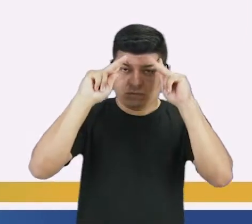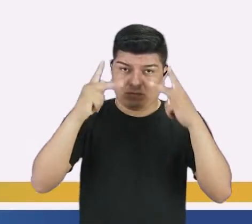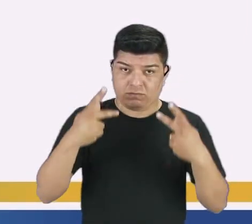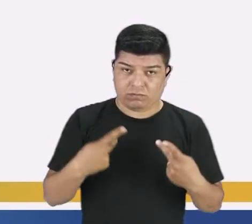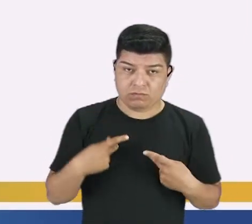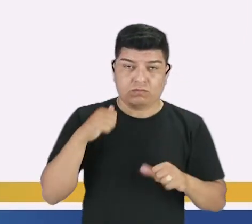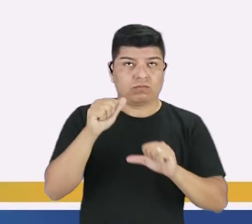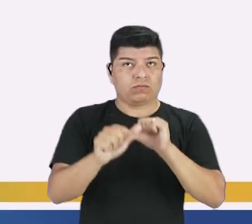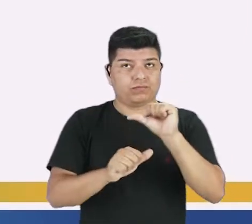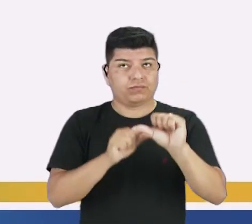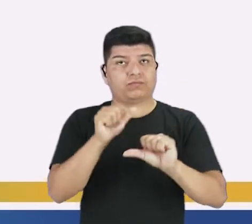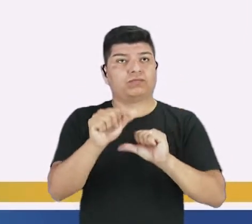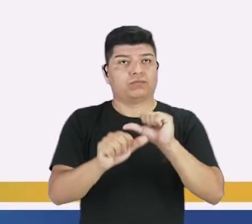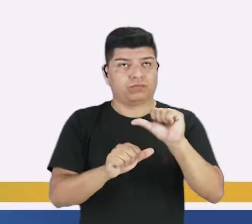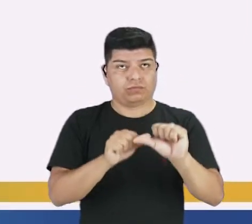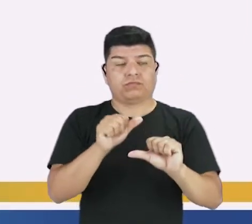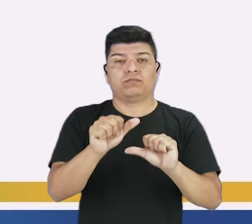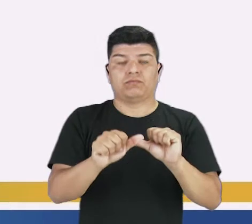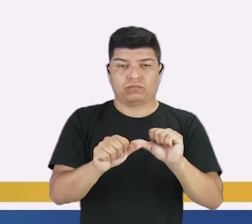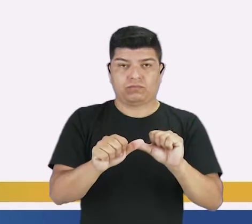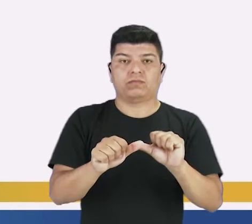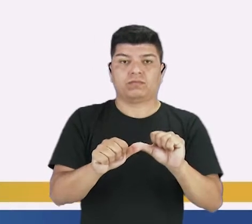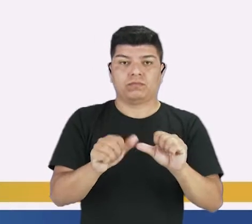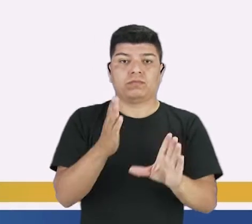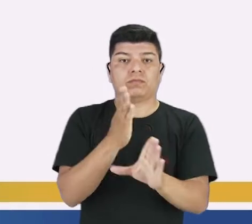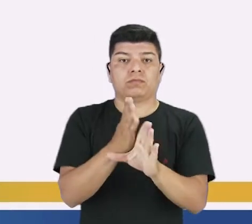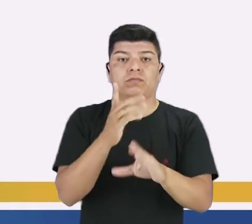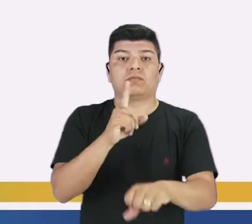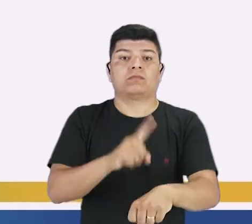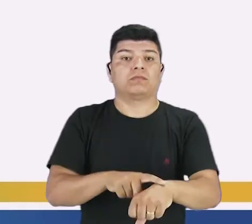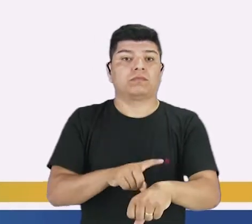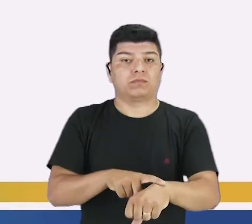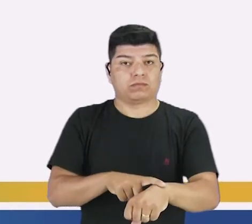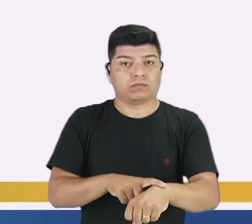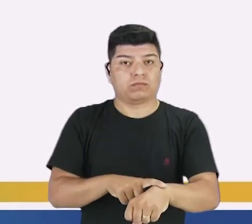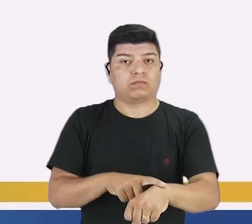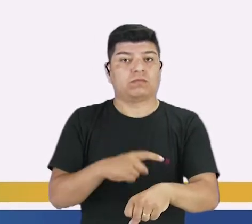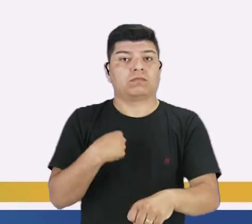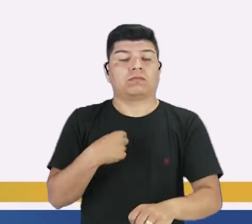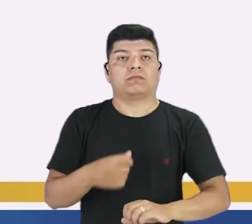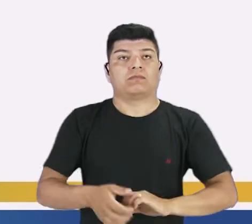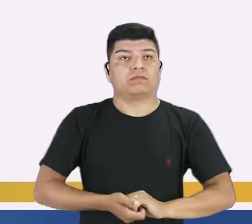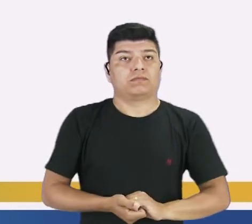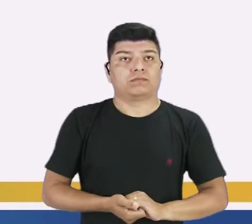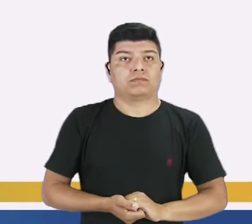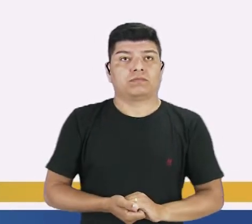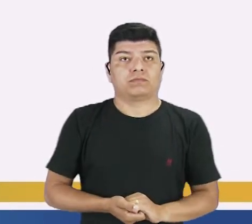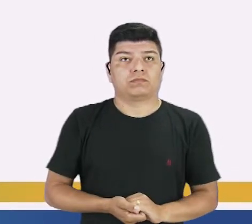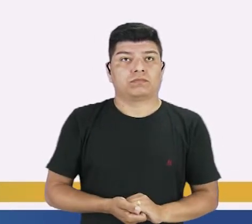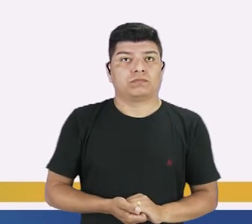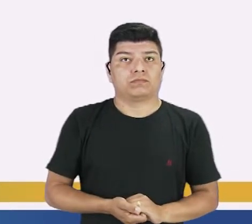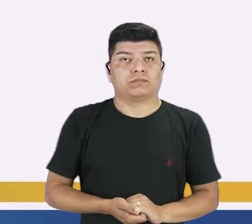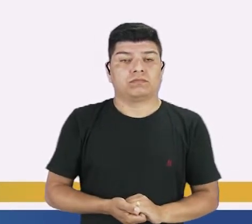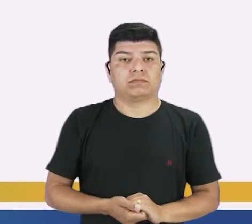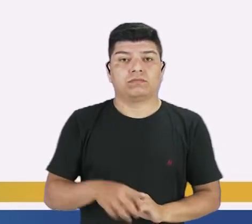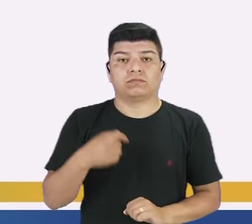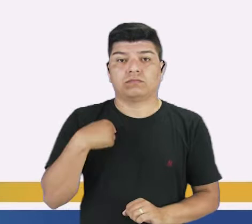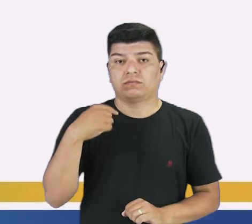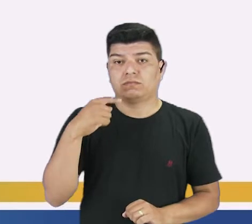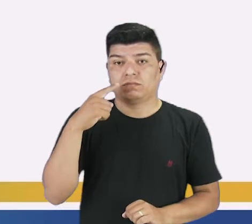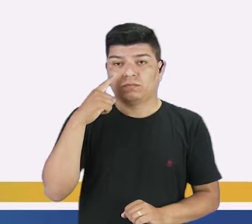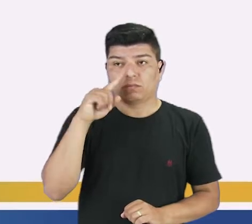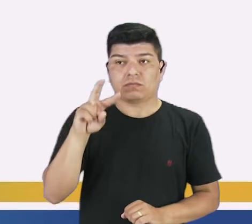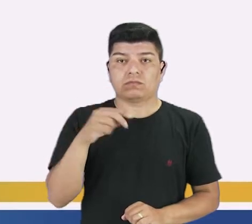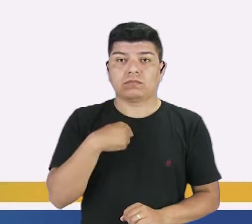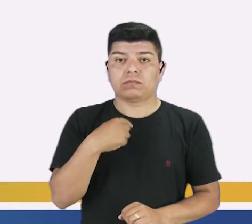ele modifica e se modifica através do tempo, portanto vai dar lá o seu reflexo nos